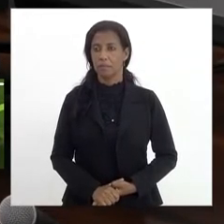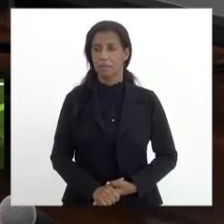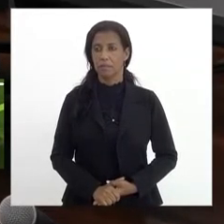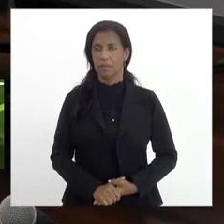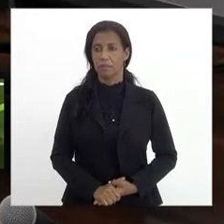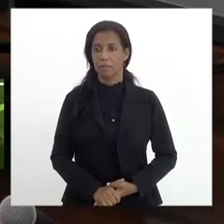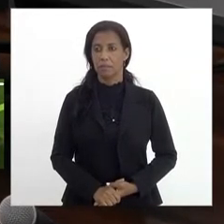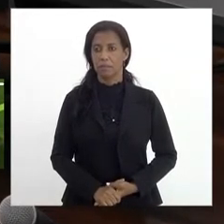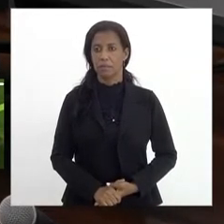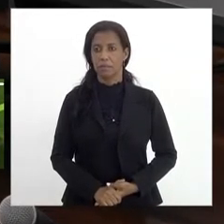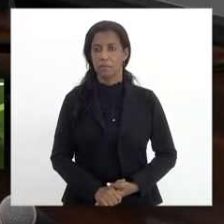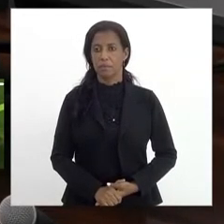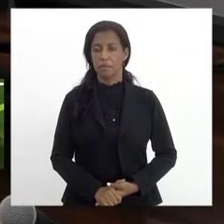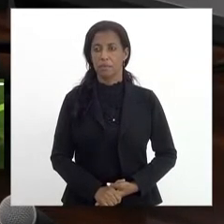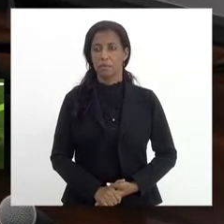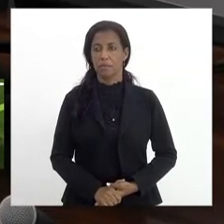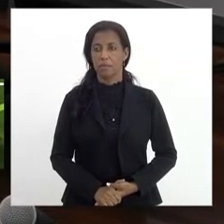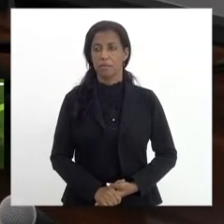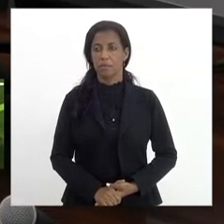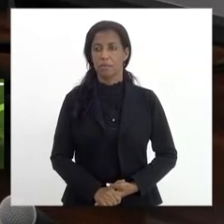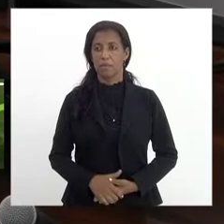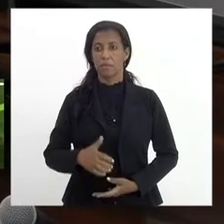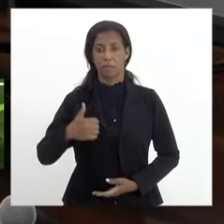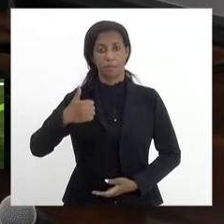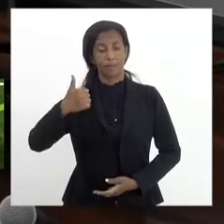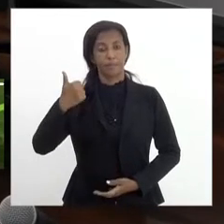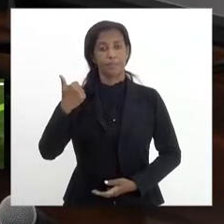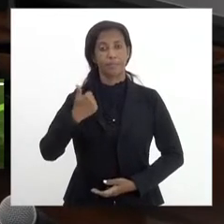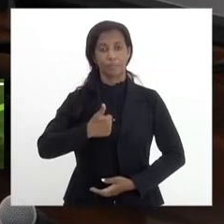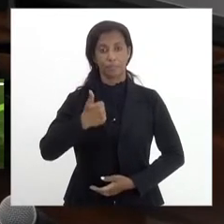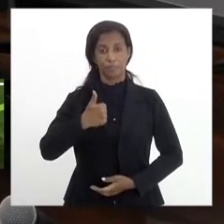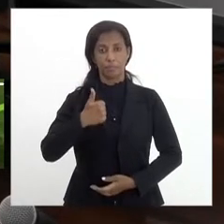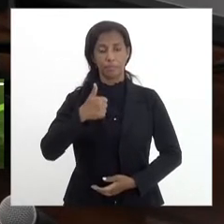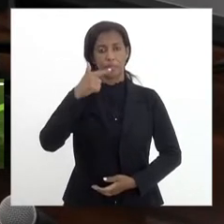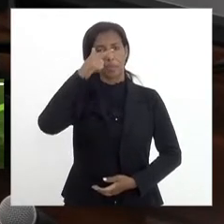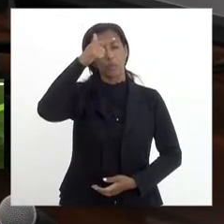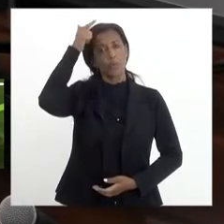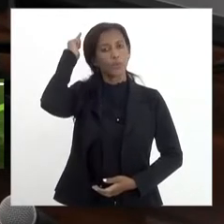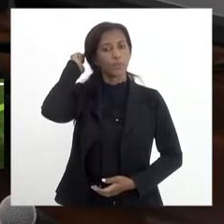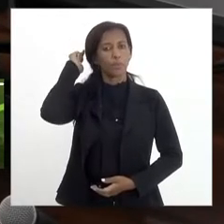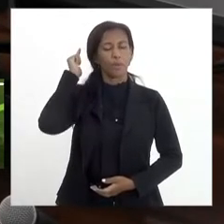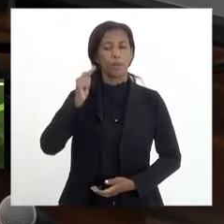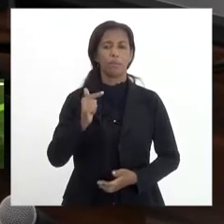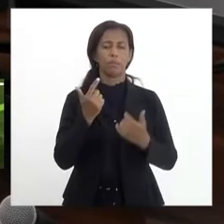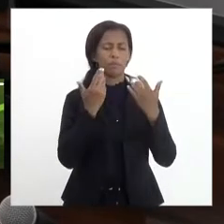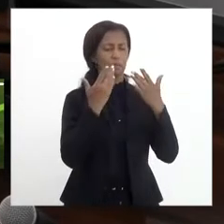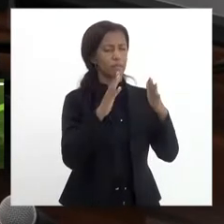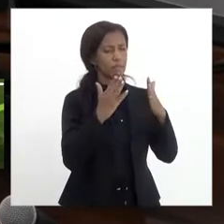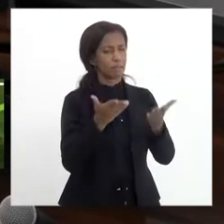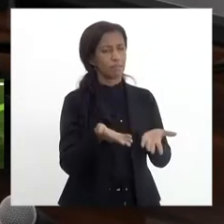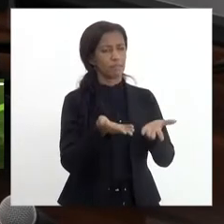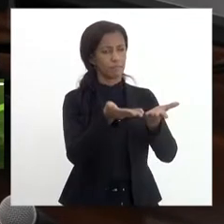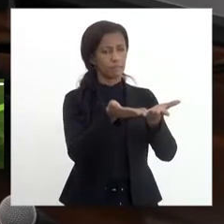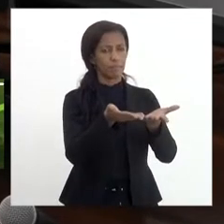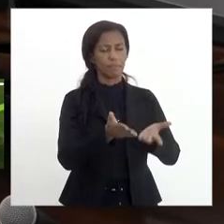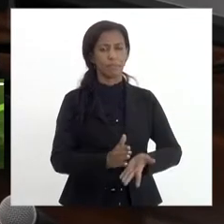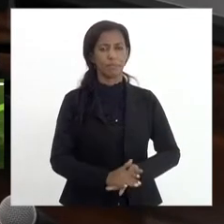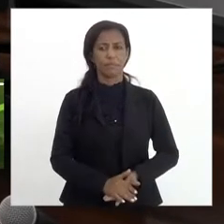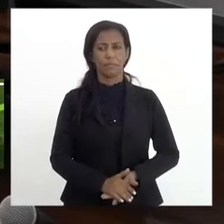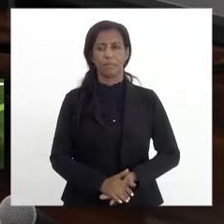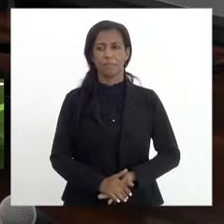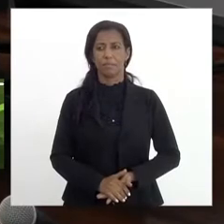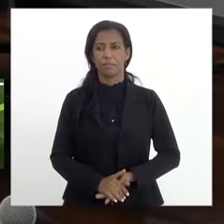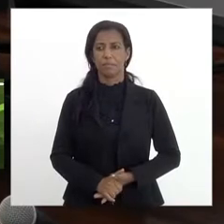Para não ter aquela confusão. Então, primeiro, Luiz Paulo, deputado Luiz Paulo, parabenizar a Vossa Excelência mais uma vez.